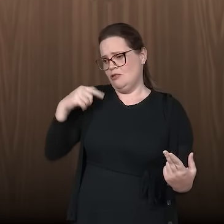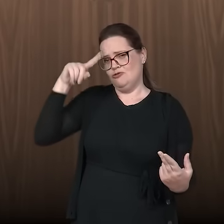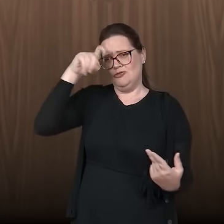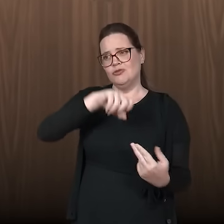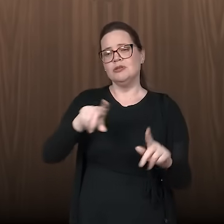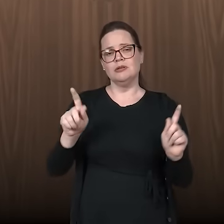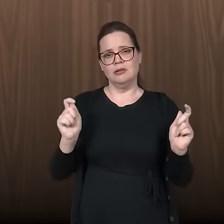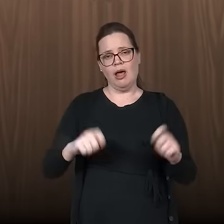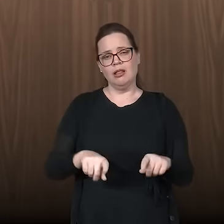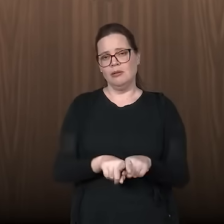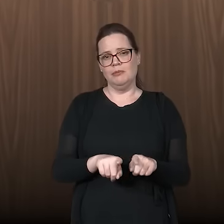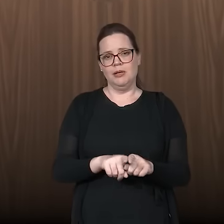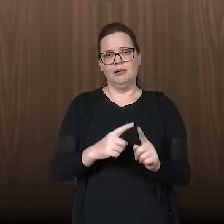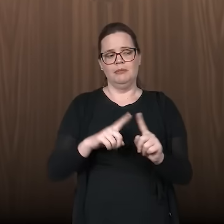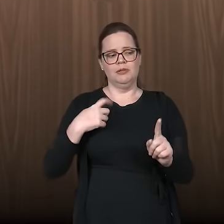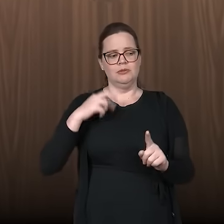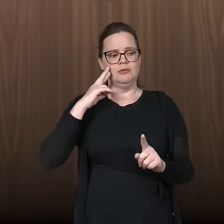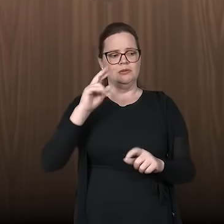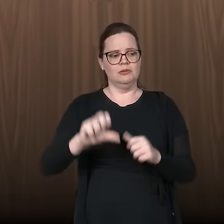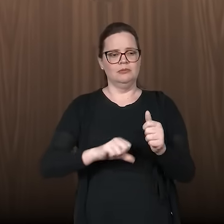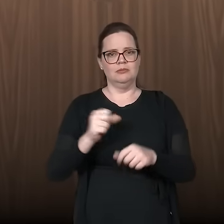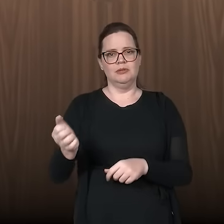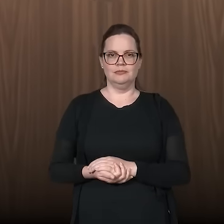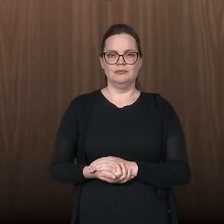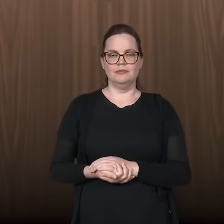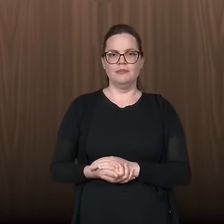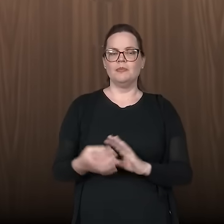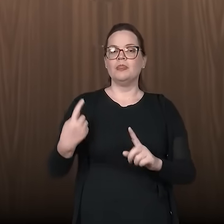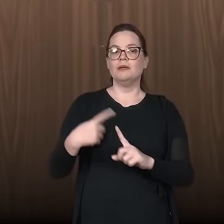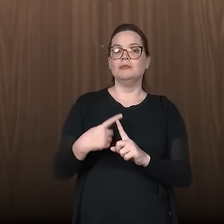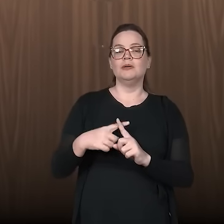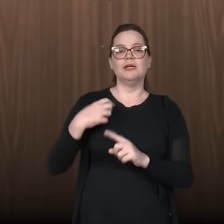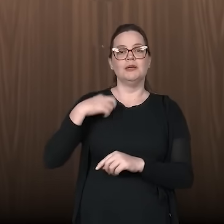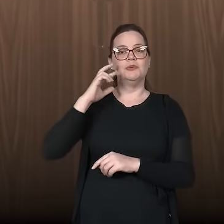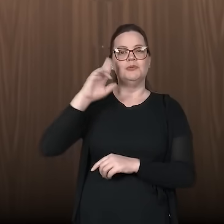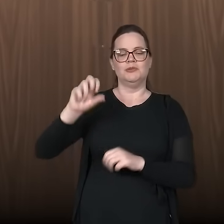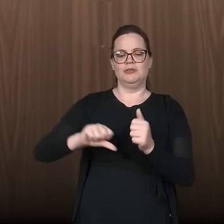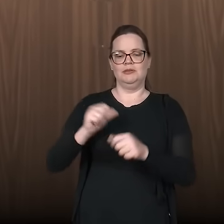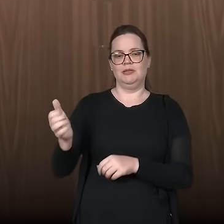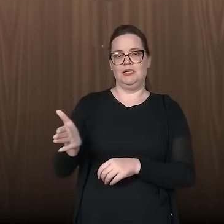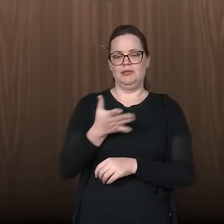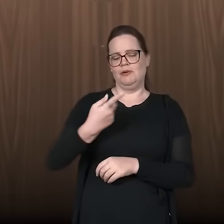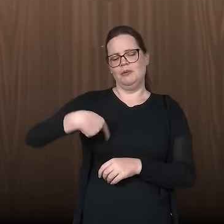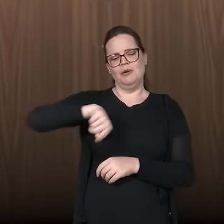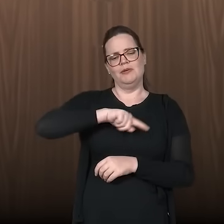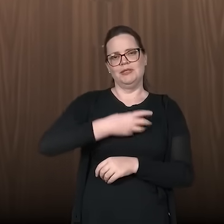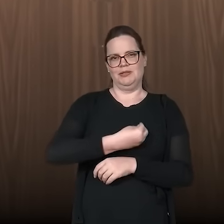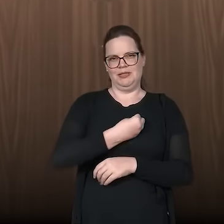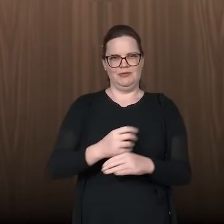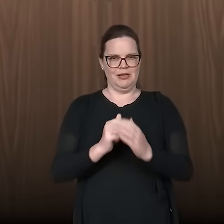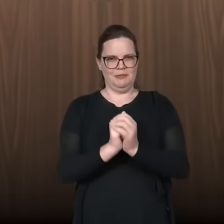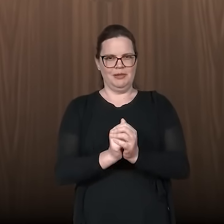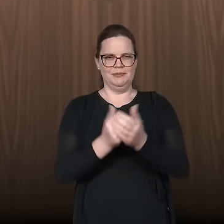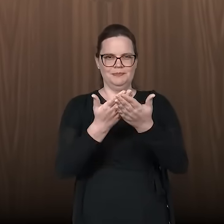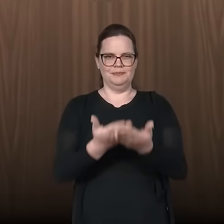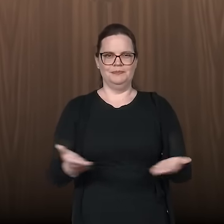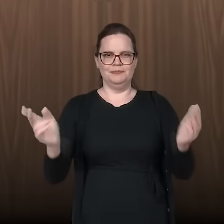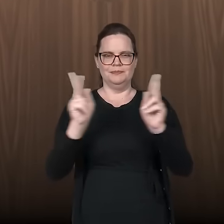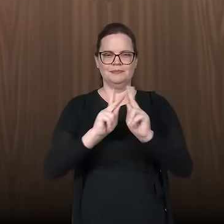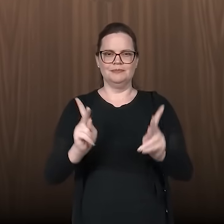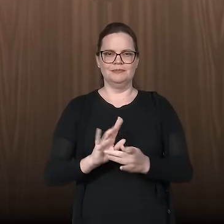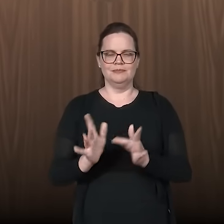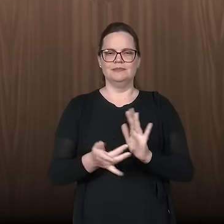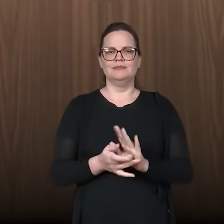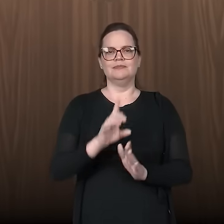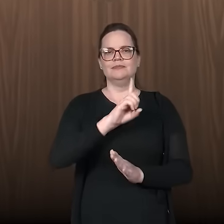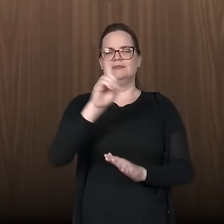tem poder para transformá-las, porque o Senhor transformou as nossas vidas. Amém? A todos a paz do Senhor Jesus,